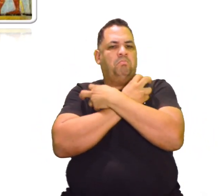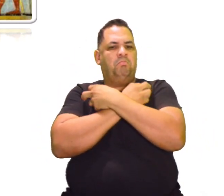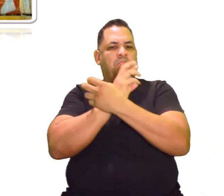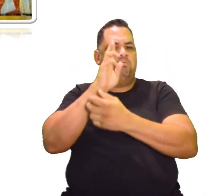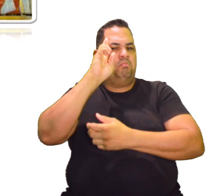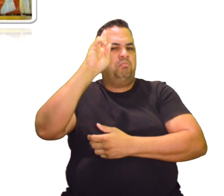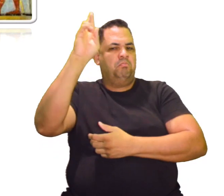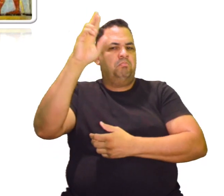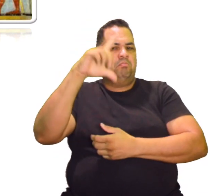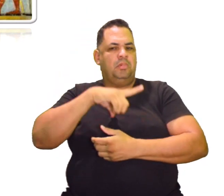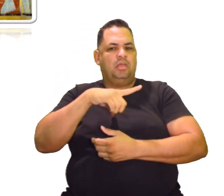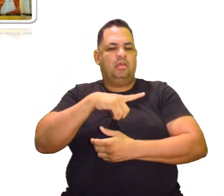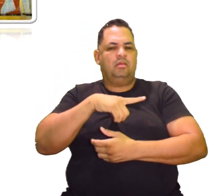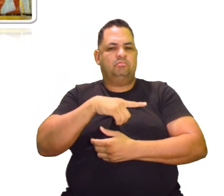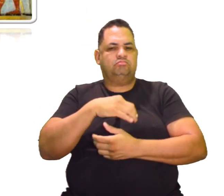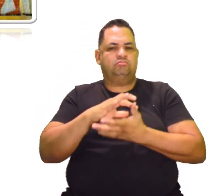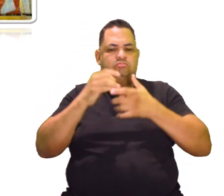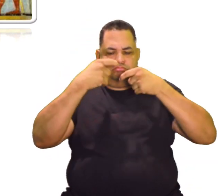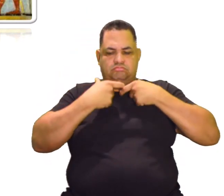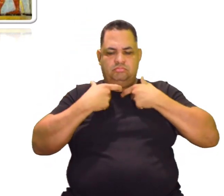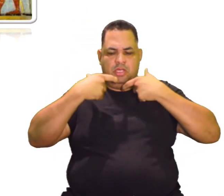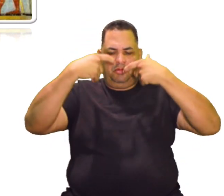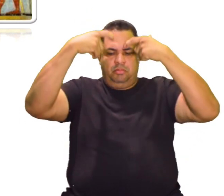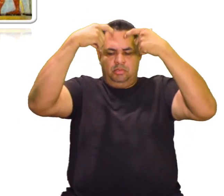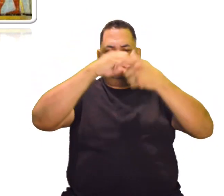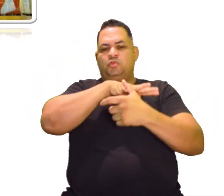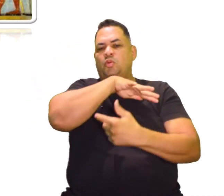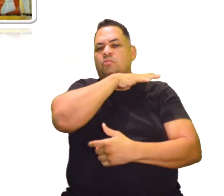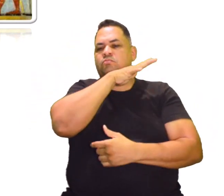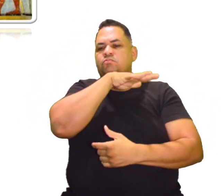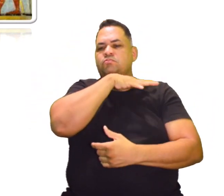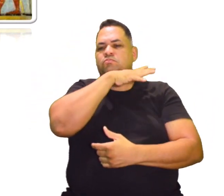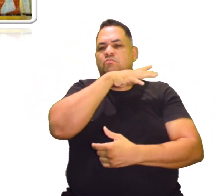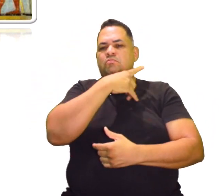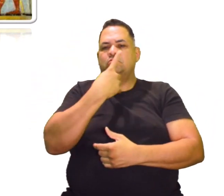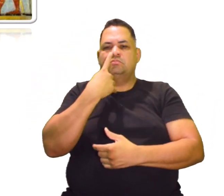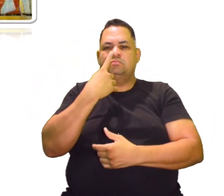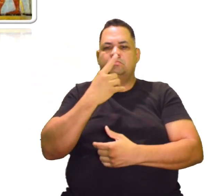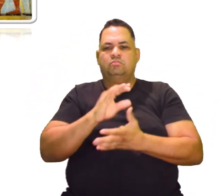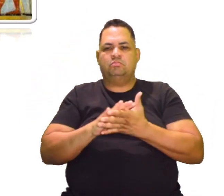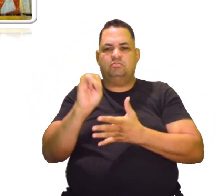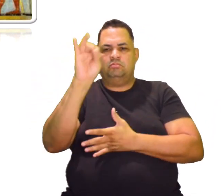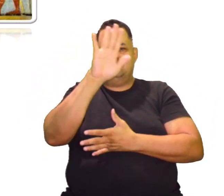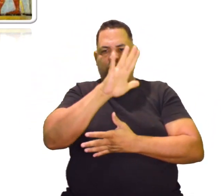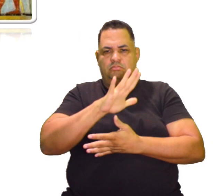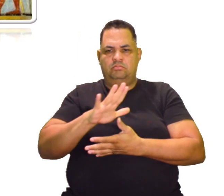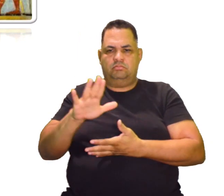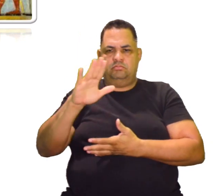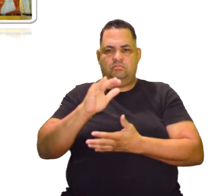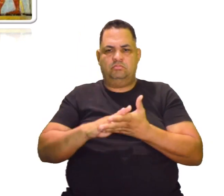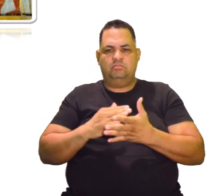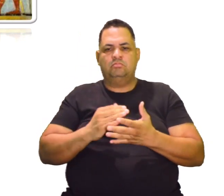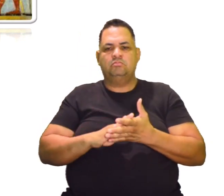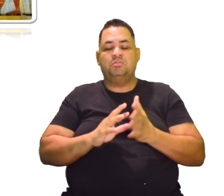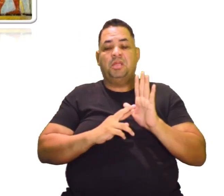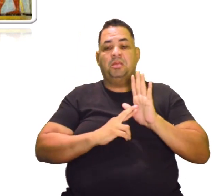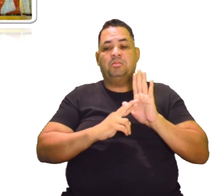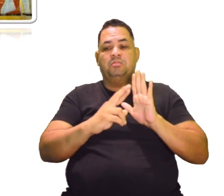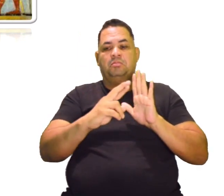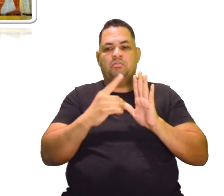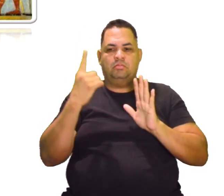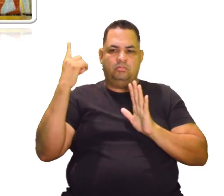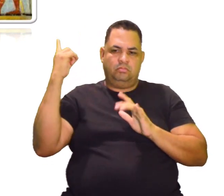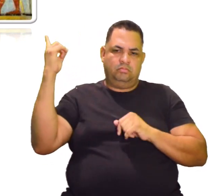cabeça de animal, né? Nós podemos ver aí uma imagem, né, que está representando isso. Não